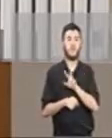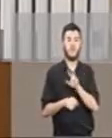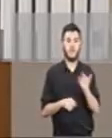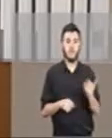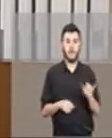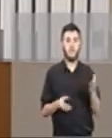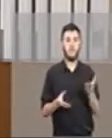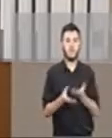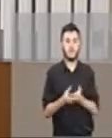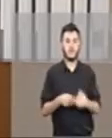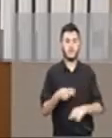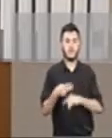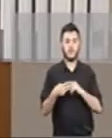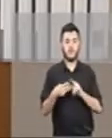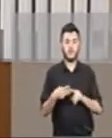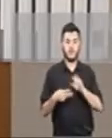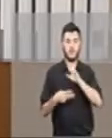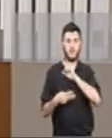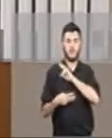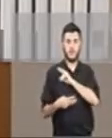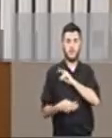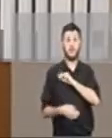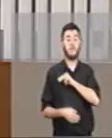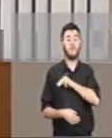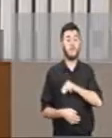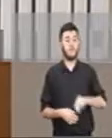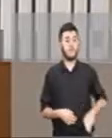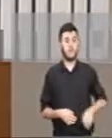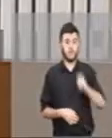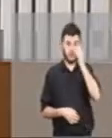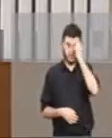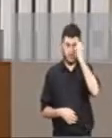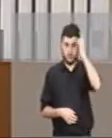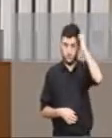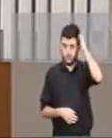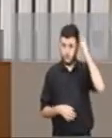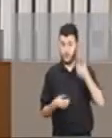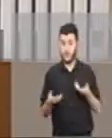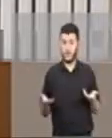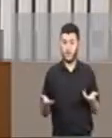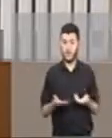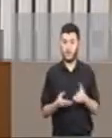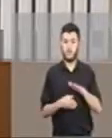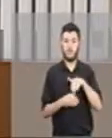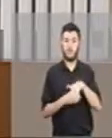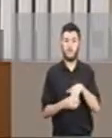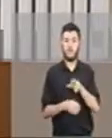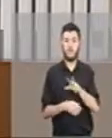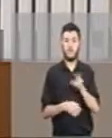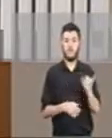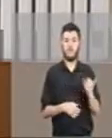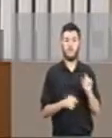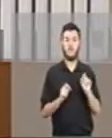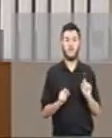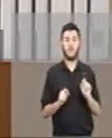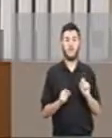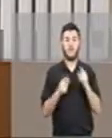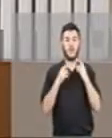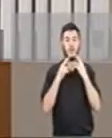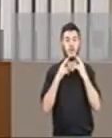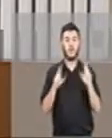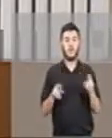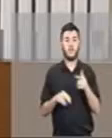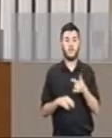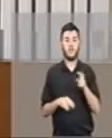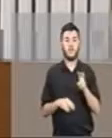regimental de relatoria do ministro Alexandre de Moraes. Então, na sequência, vota na reclamação 25.537 e na